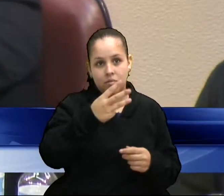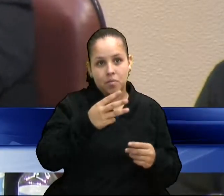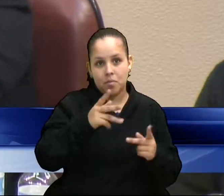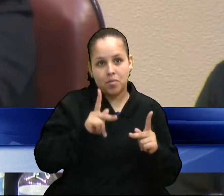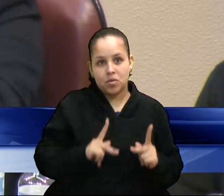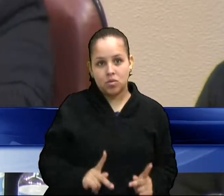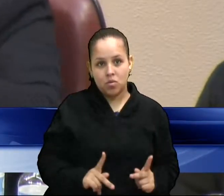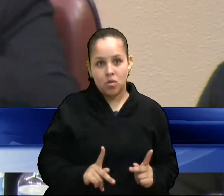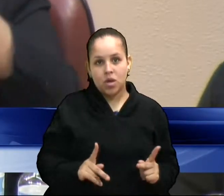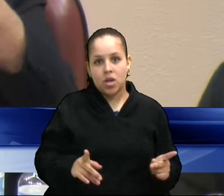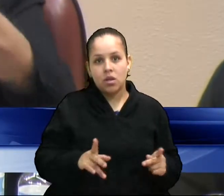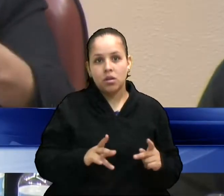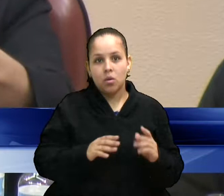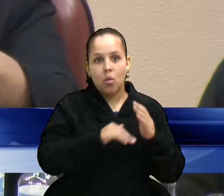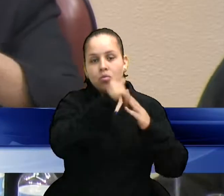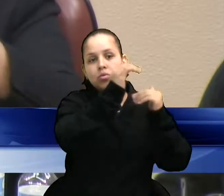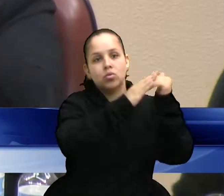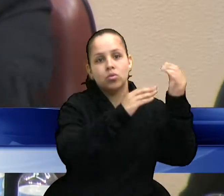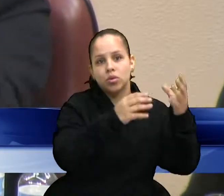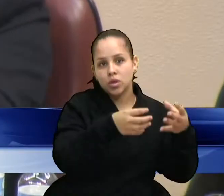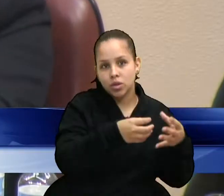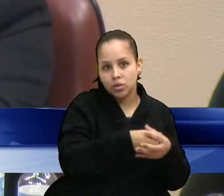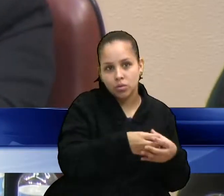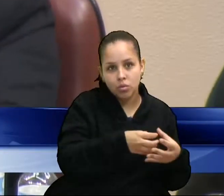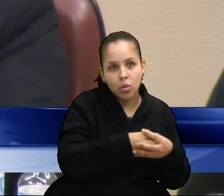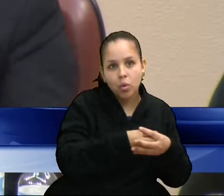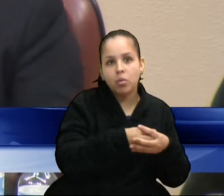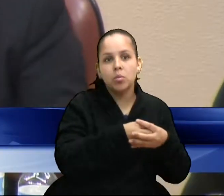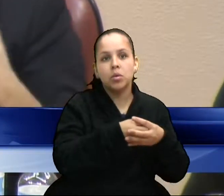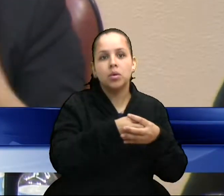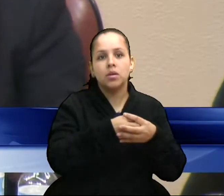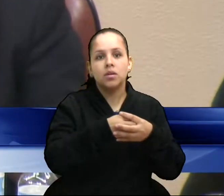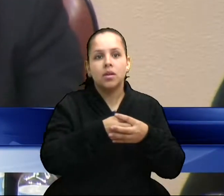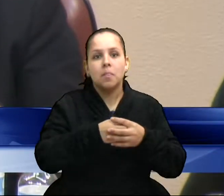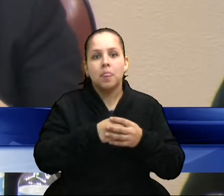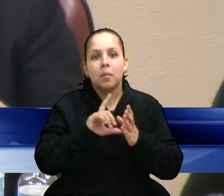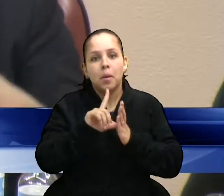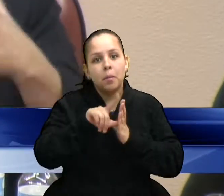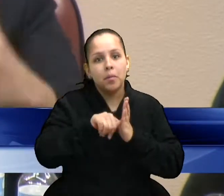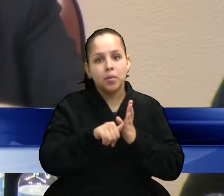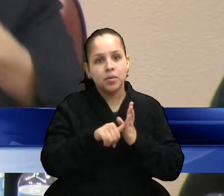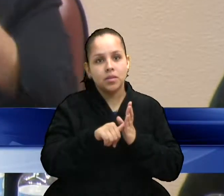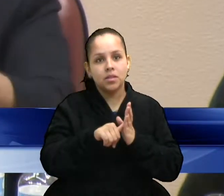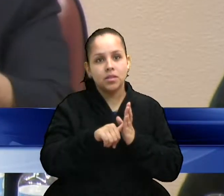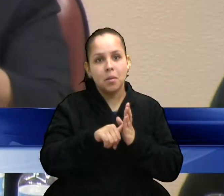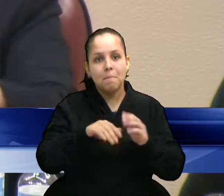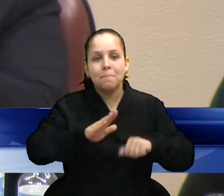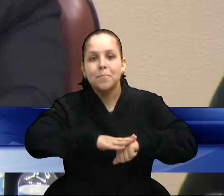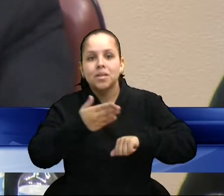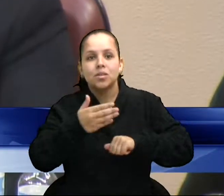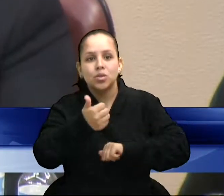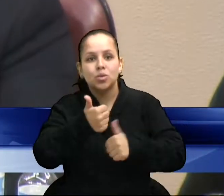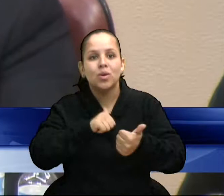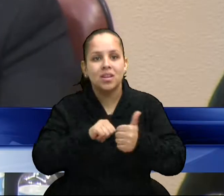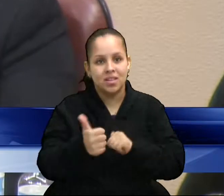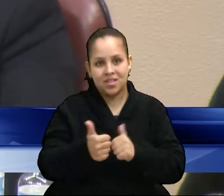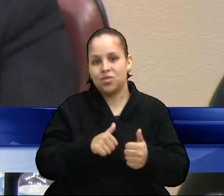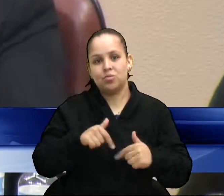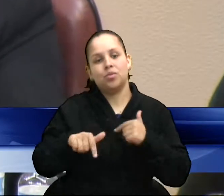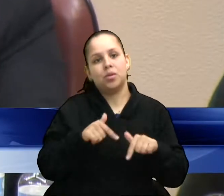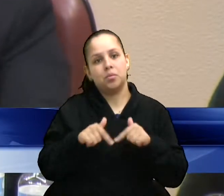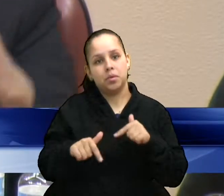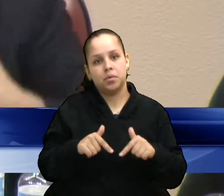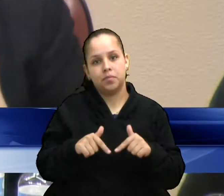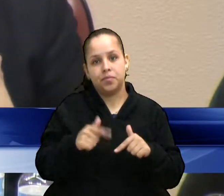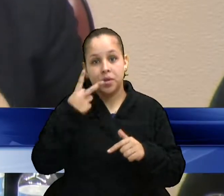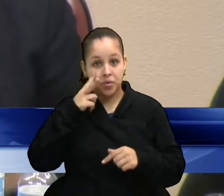uma cooperativa, uma associação e um consórcio, isso vai dar mais qualidade para a operação.